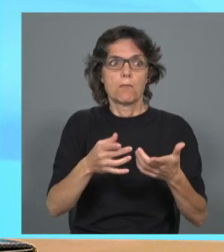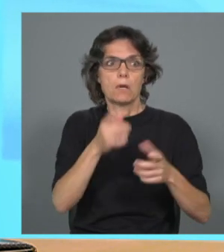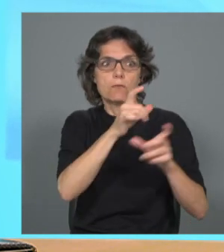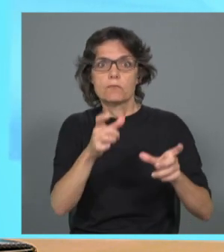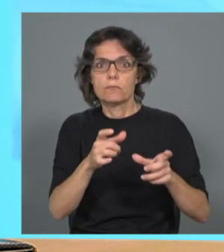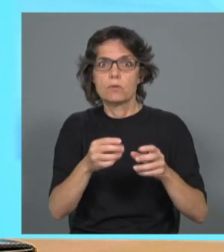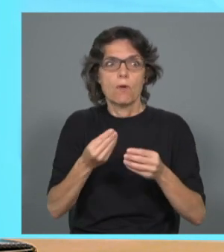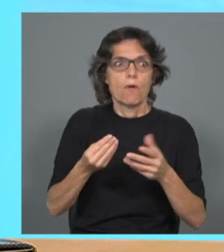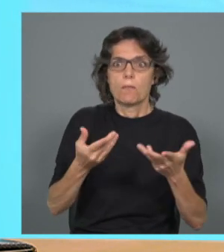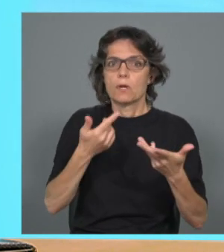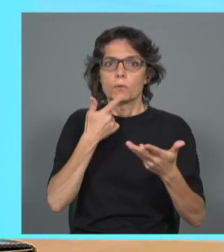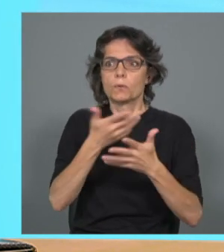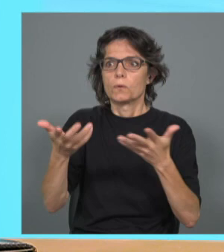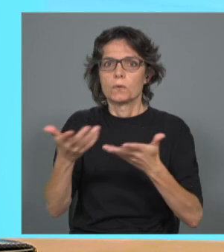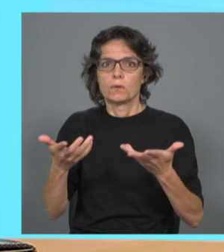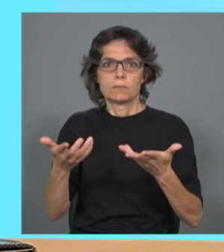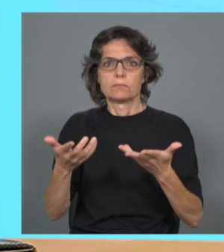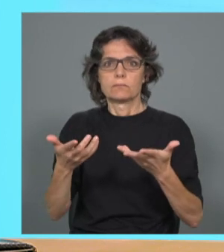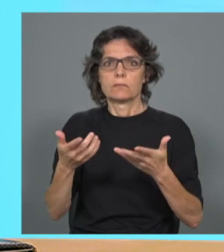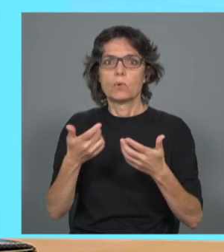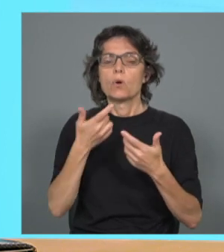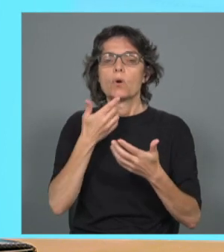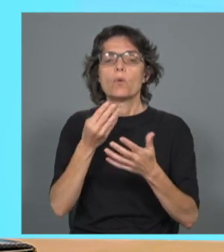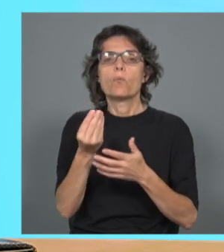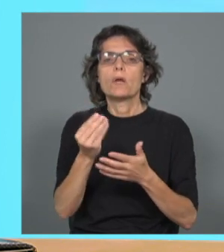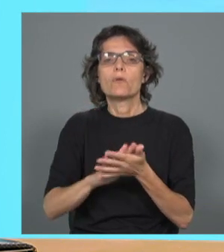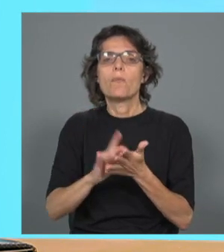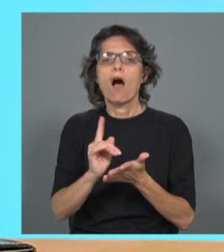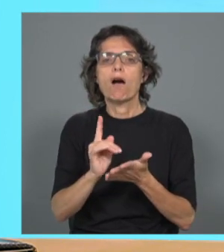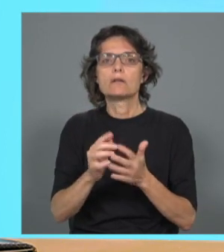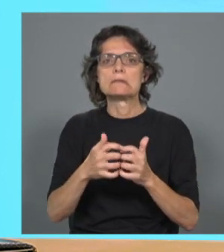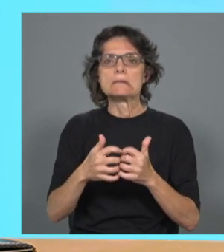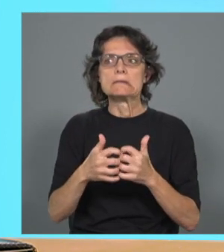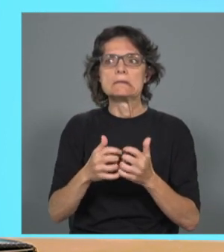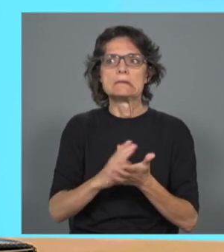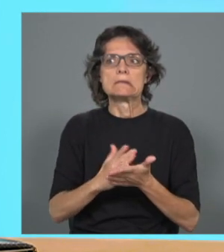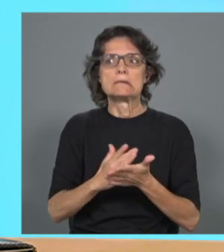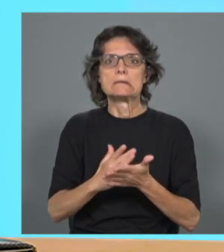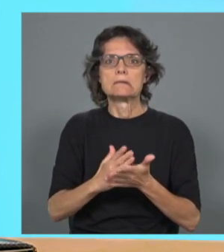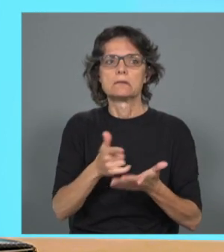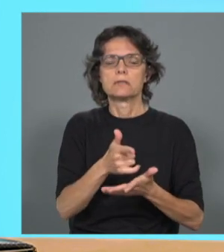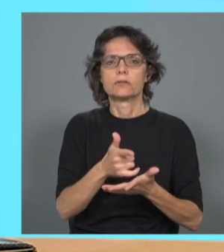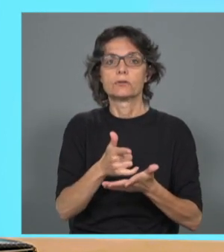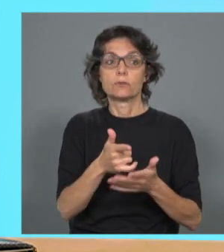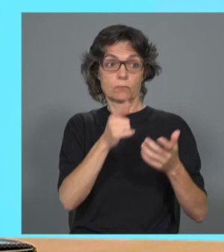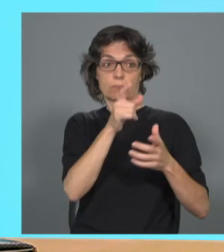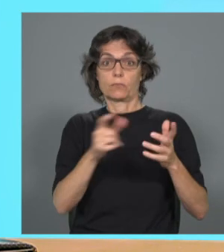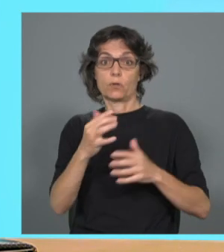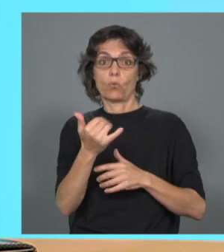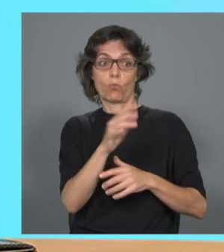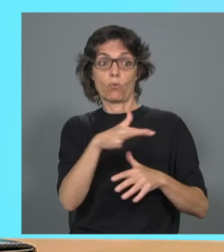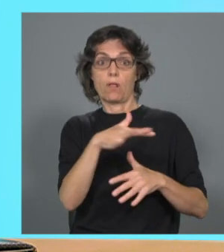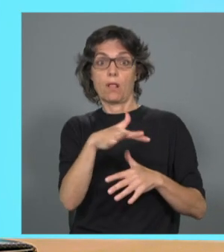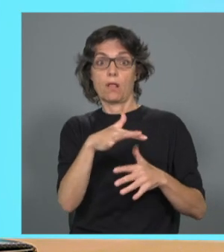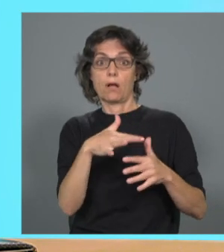medo advém sempre de uma insegurança, não é? Como os discípulos estavam inseguros, de facto, o que é que nos vai acontecer, como é que...